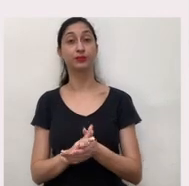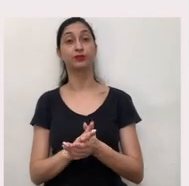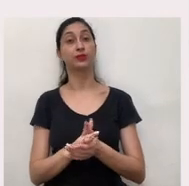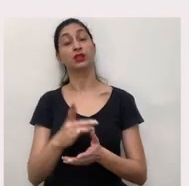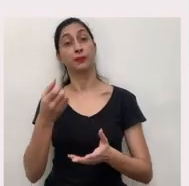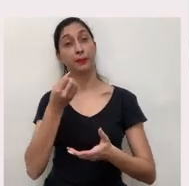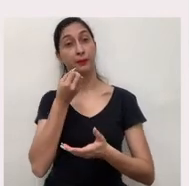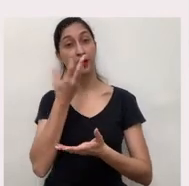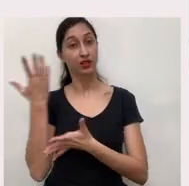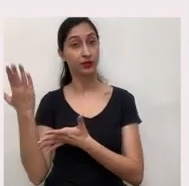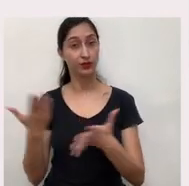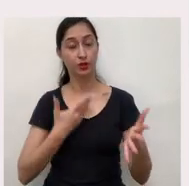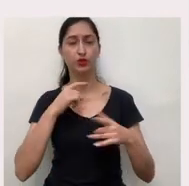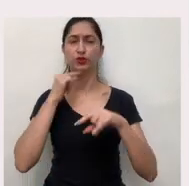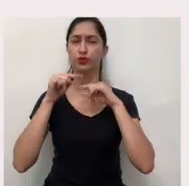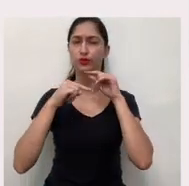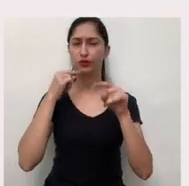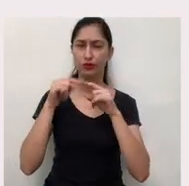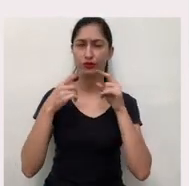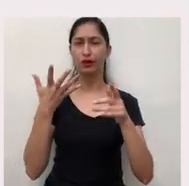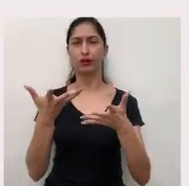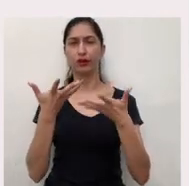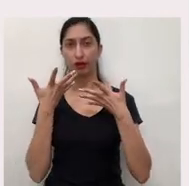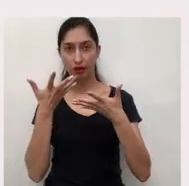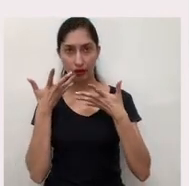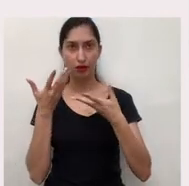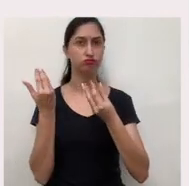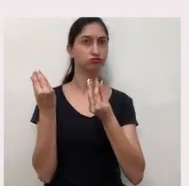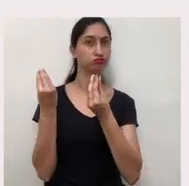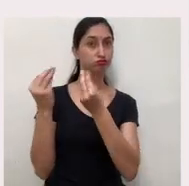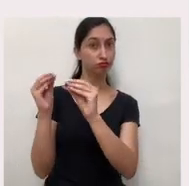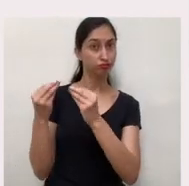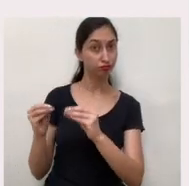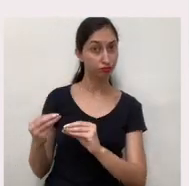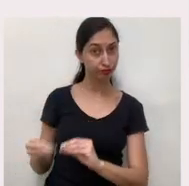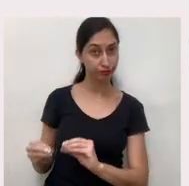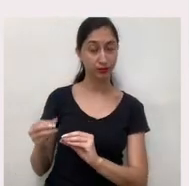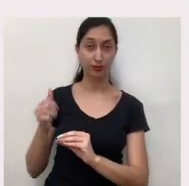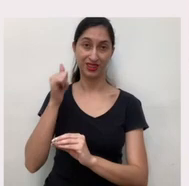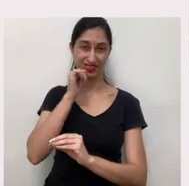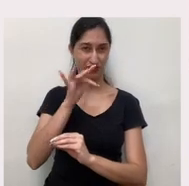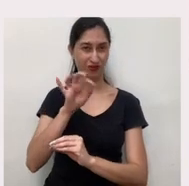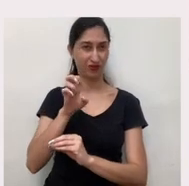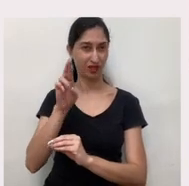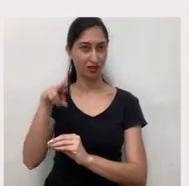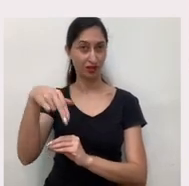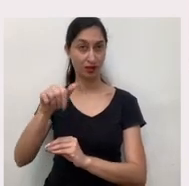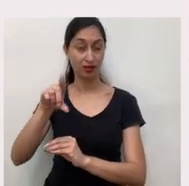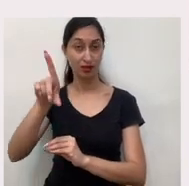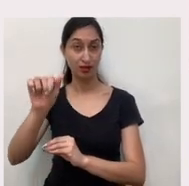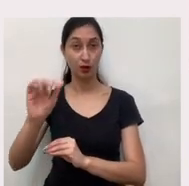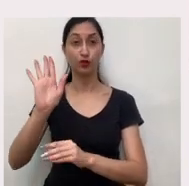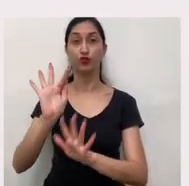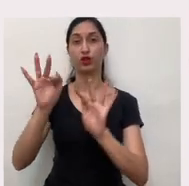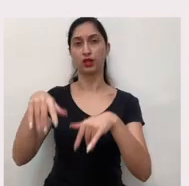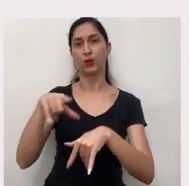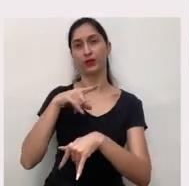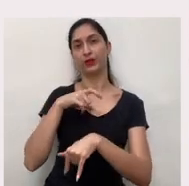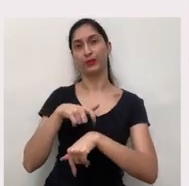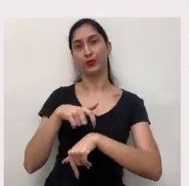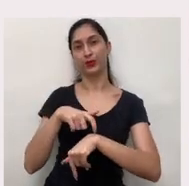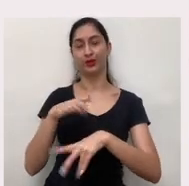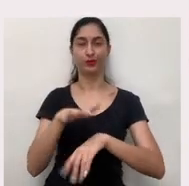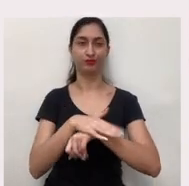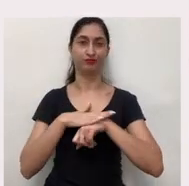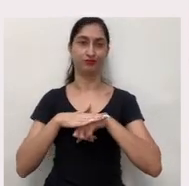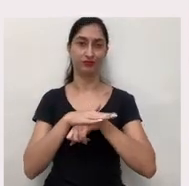dúvida que vocês tiverem, comentários, questões que quiserem colocar para a Fernanda, nós vamos ter, ao fim do nosso encontro, um momento só dedicado à